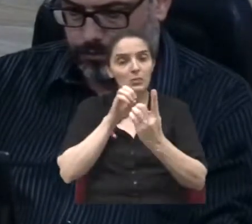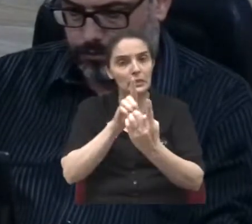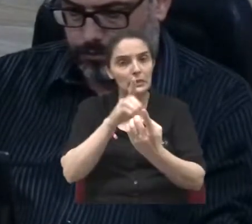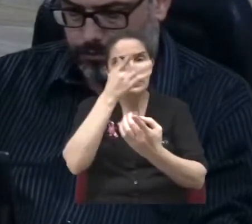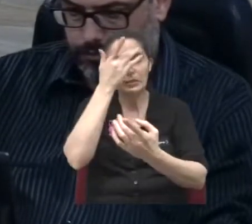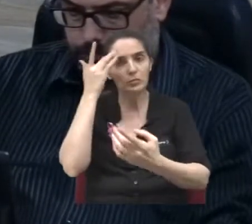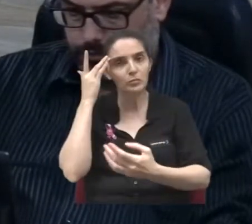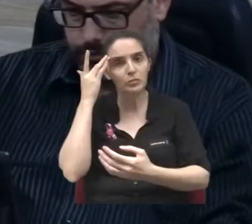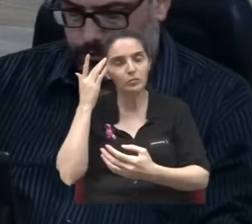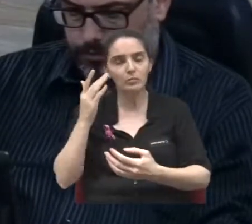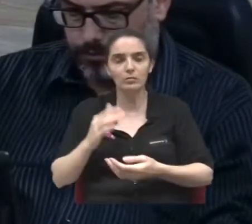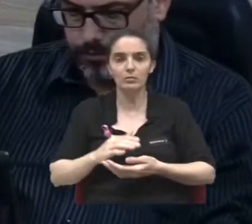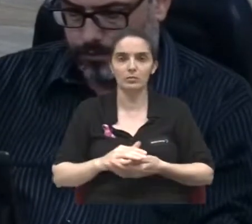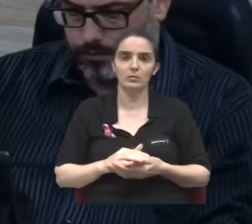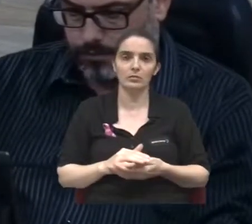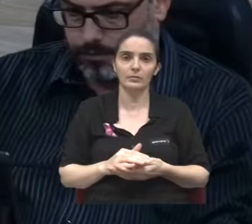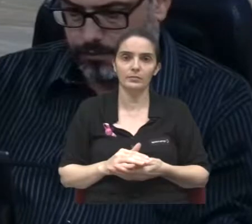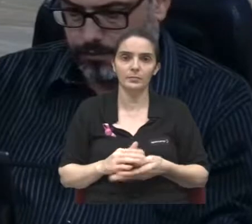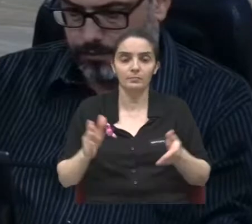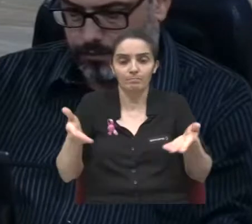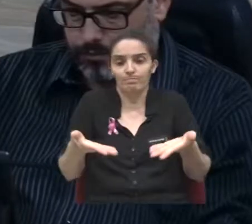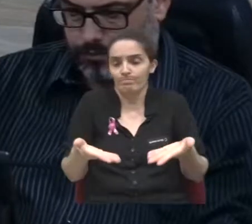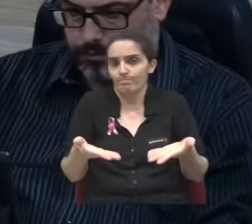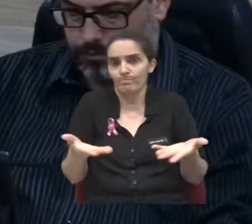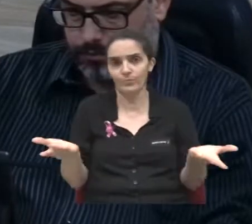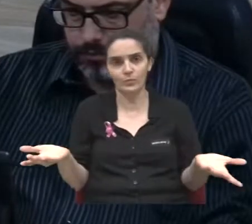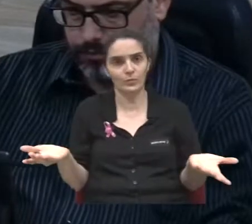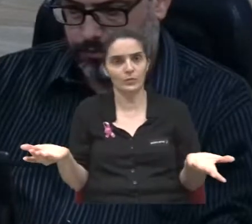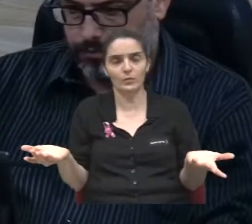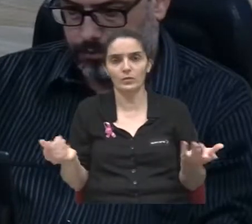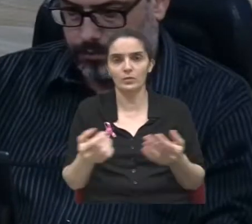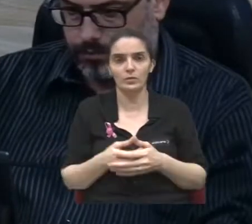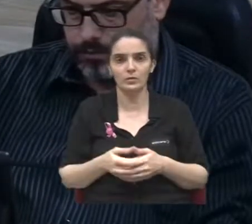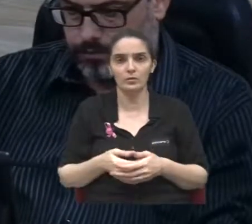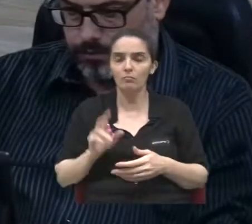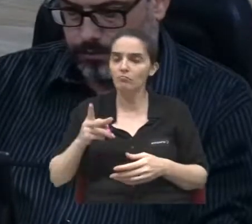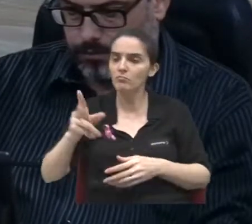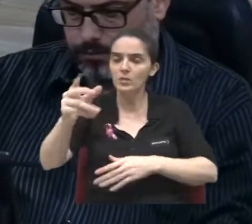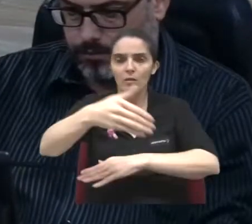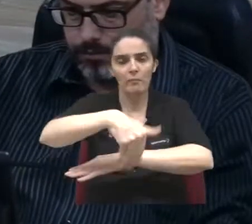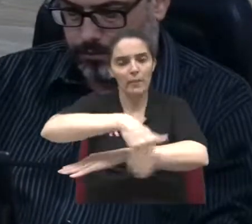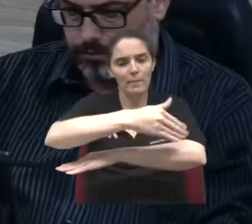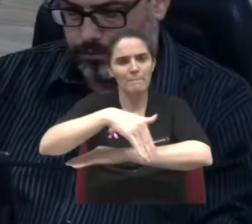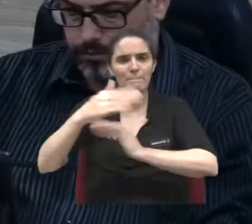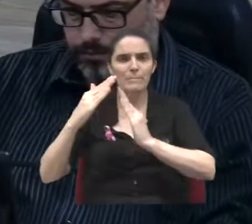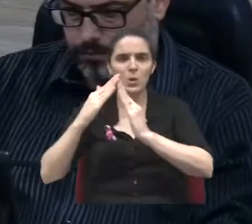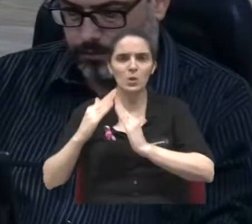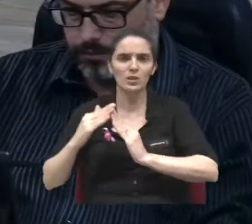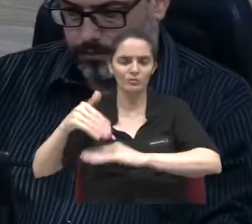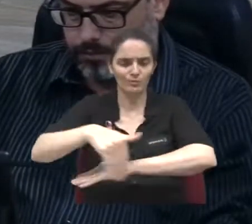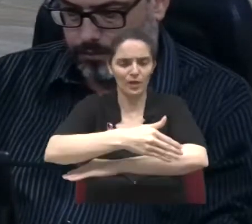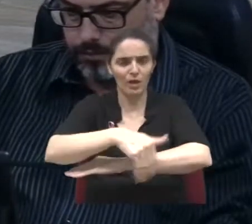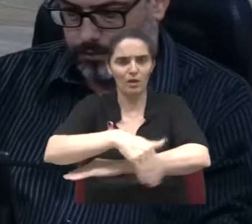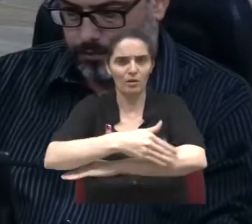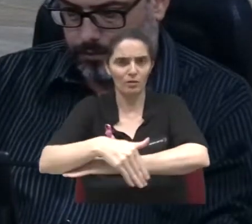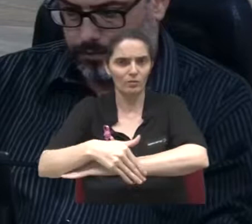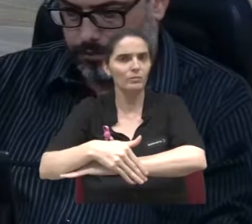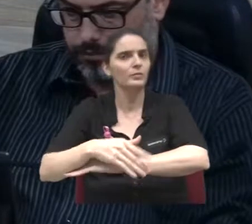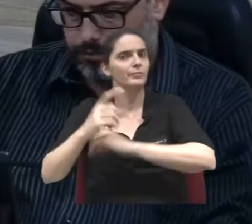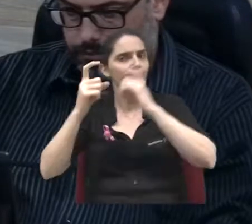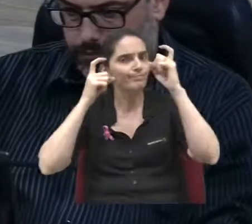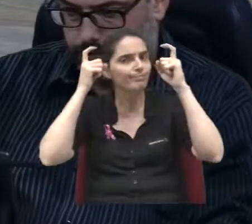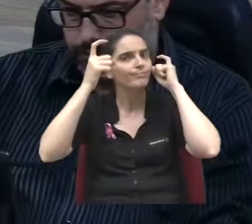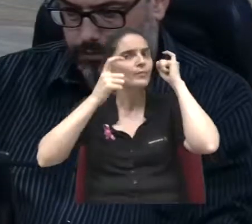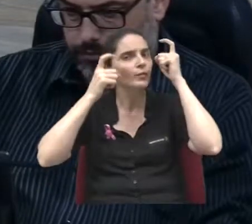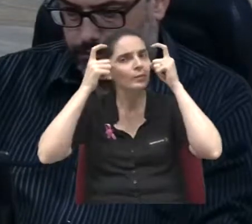infelizmente, elas vivem 24 horas nas ruas. Isso acaba trazendo muita preocupação para o município.